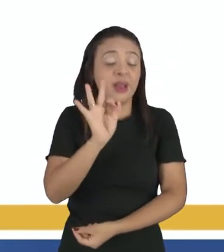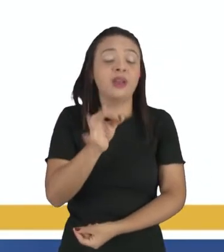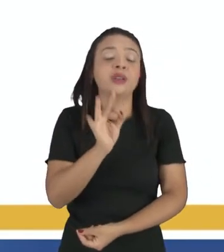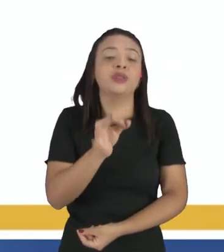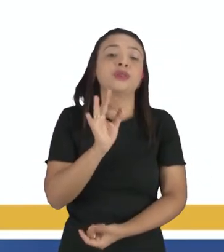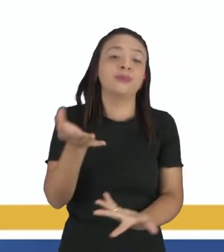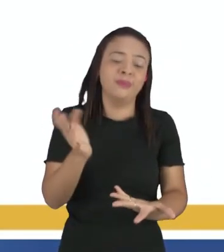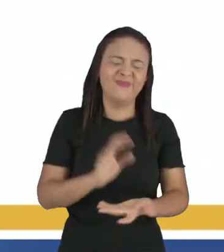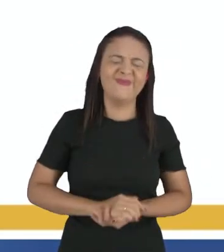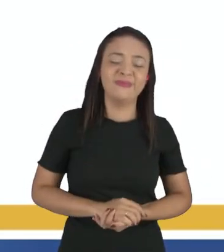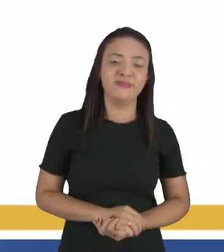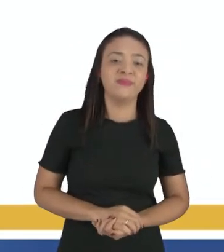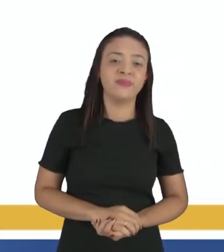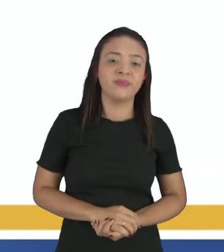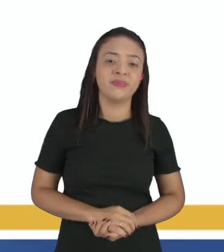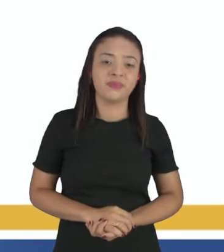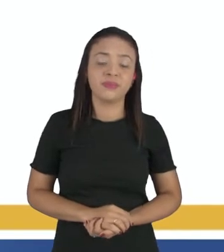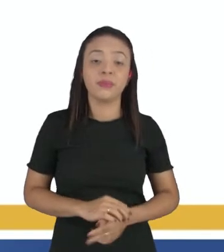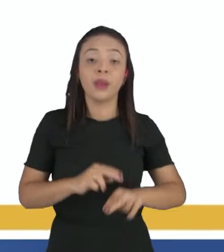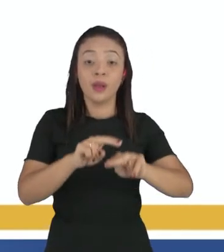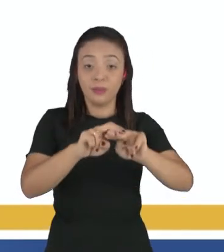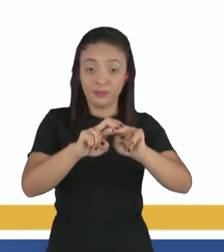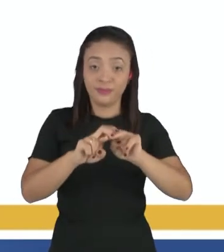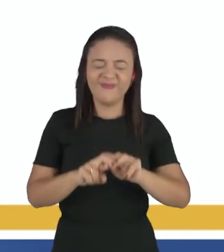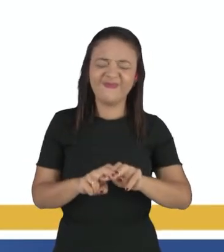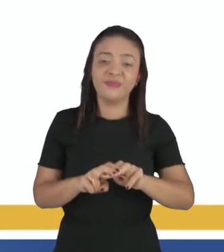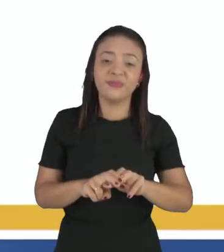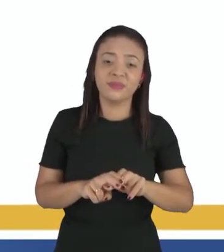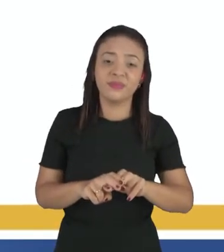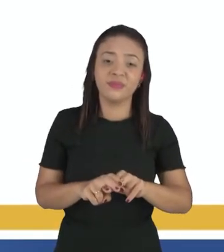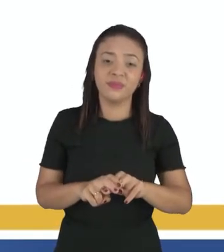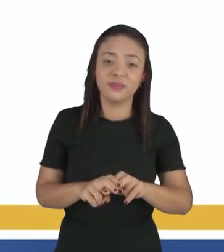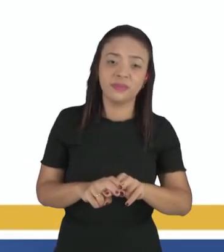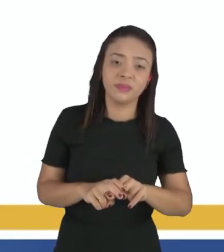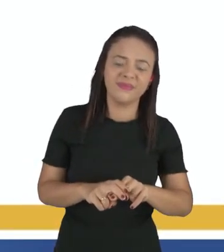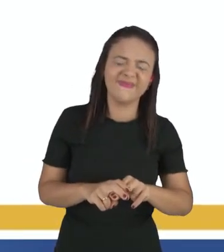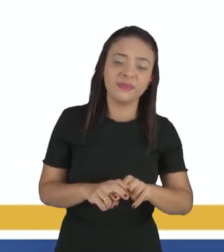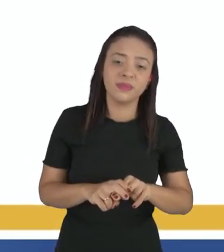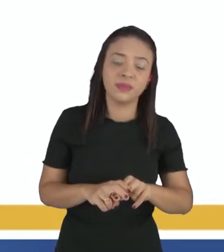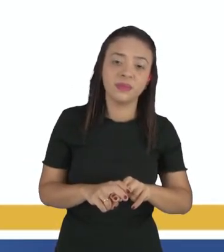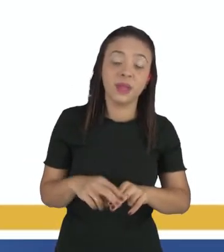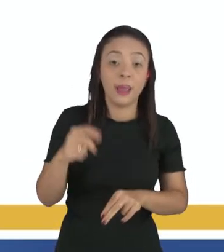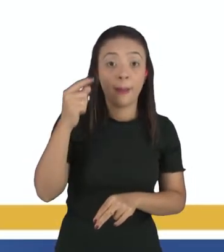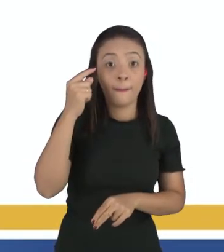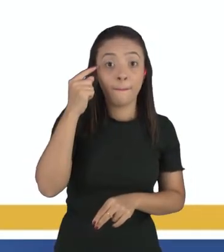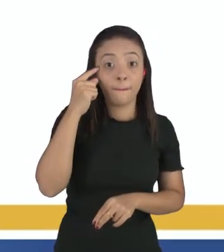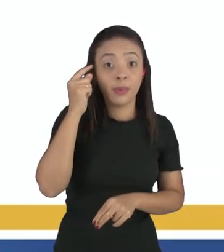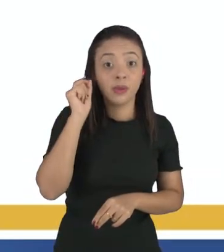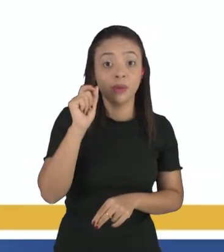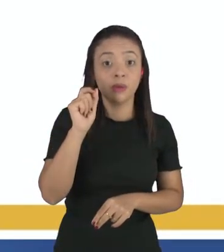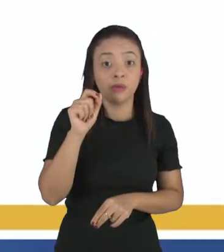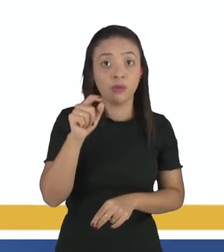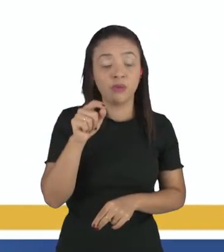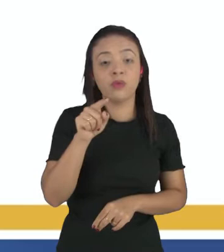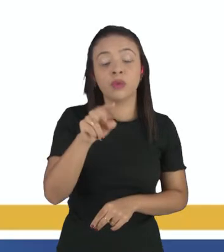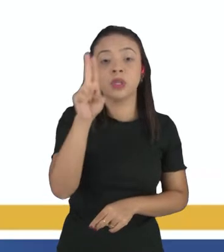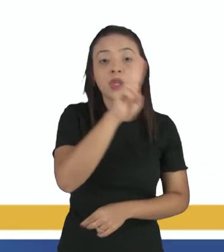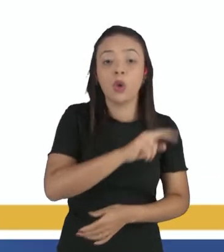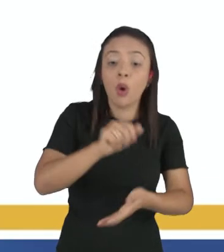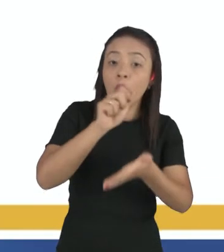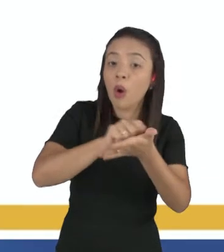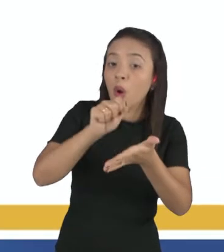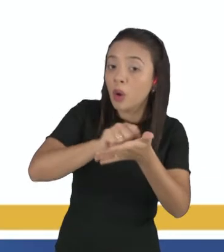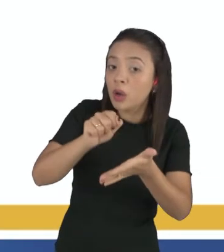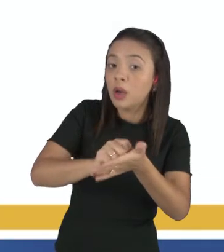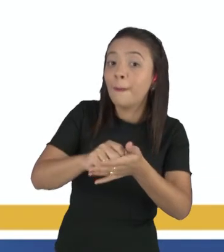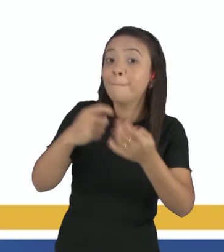língua, isso vai acontecer. Então, não se pode ver no uso da ortografia o empecilho para que você possa evoluir